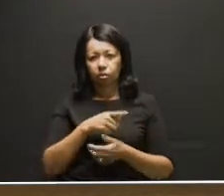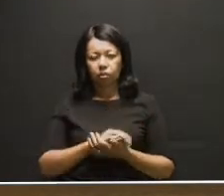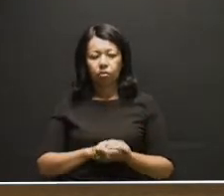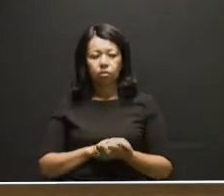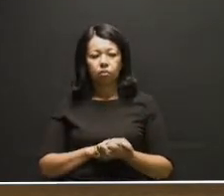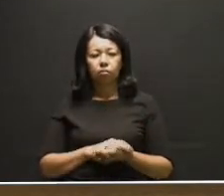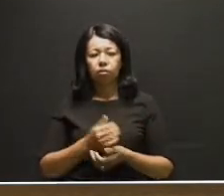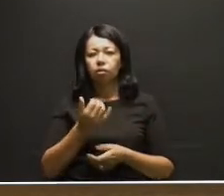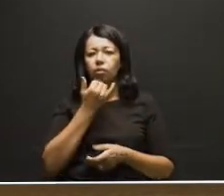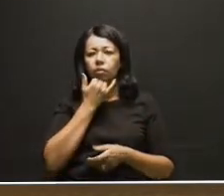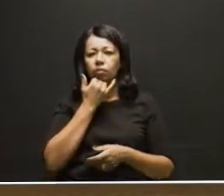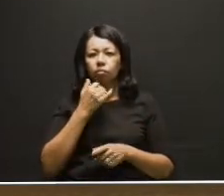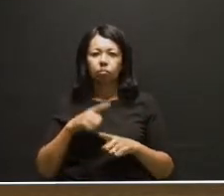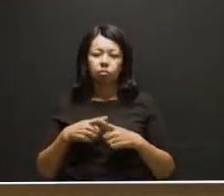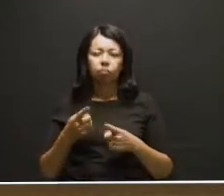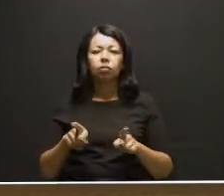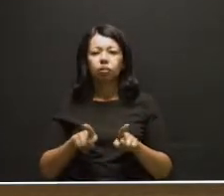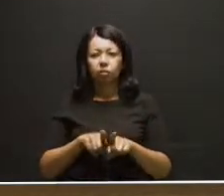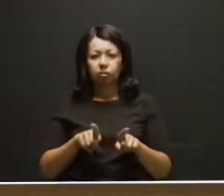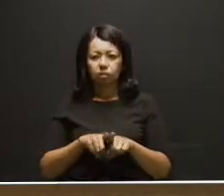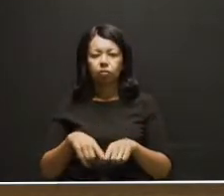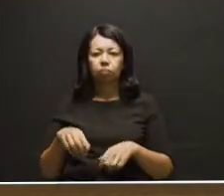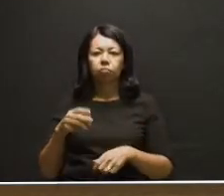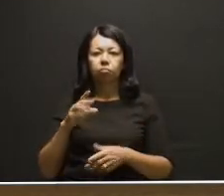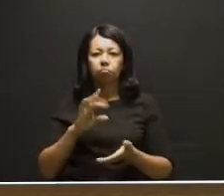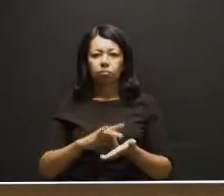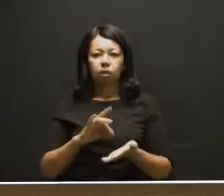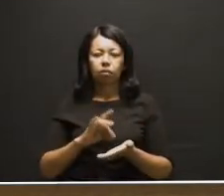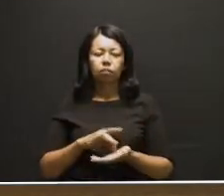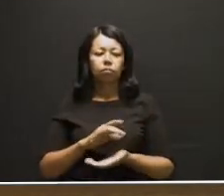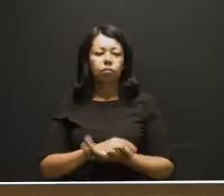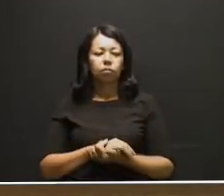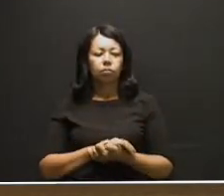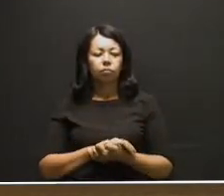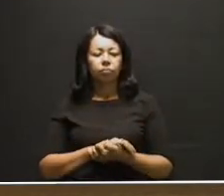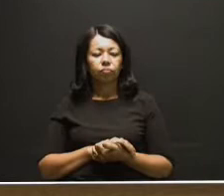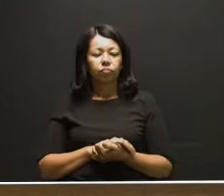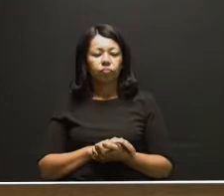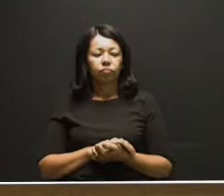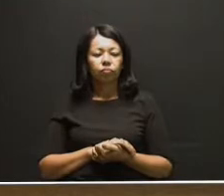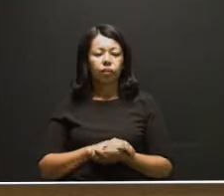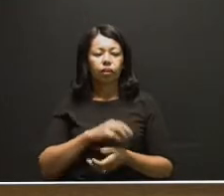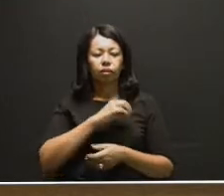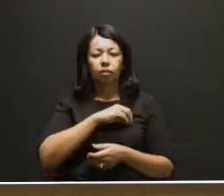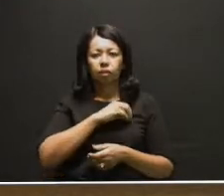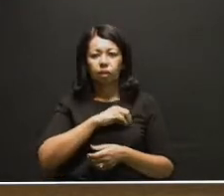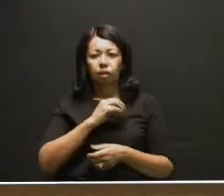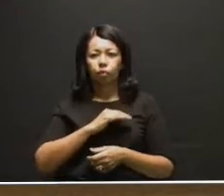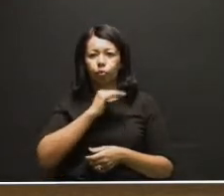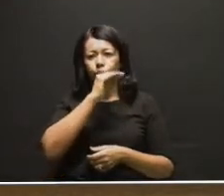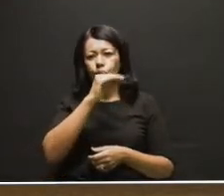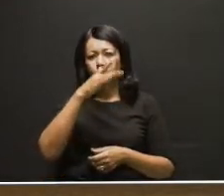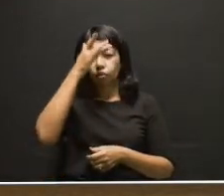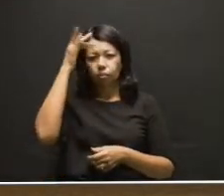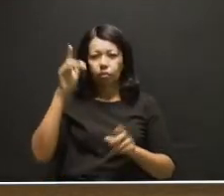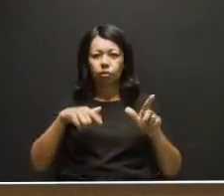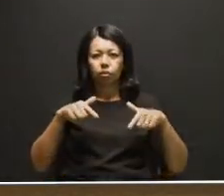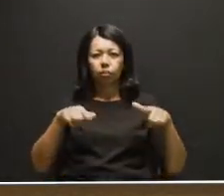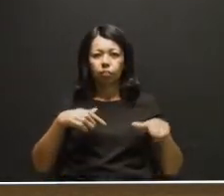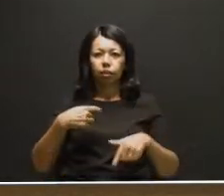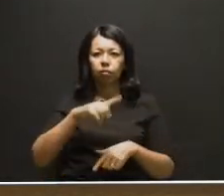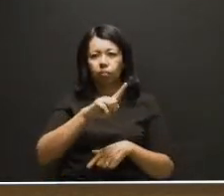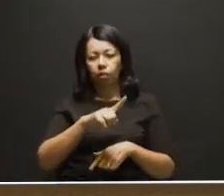desculpa mas de filantropia não tem nada tem nada são altos salários dos meninos que trabalham lá no hospital